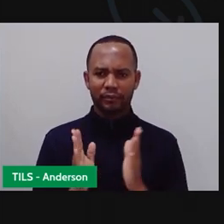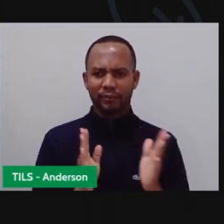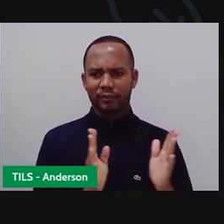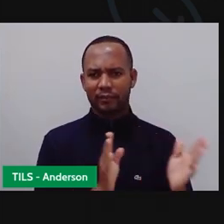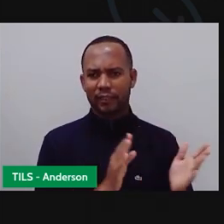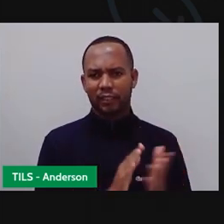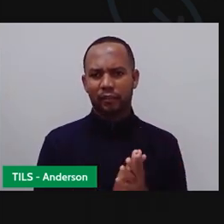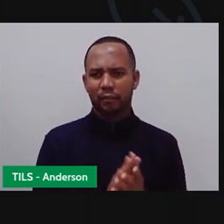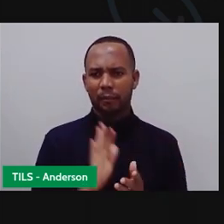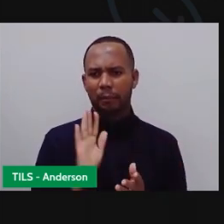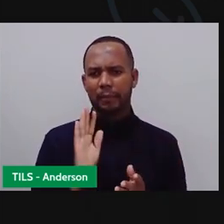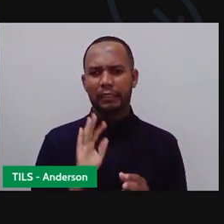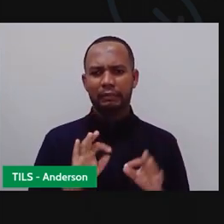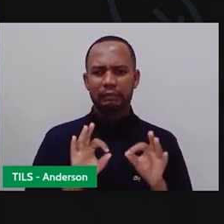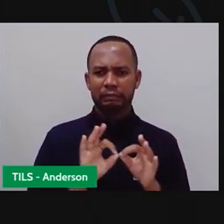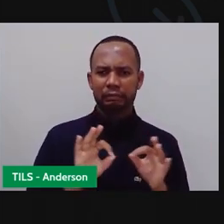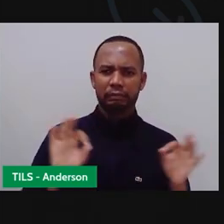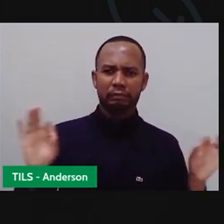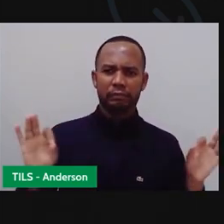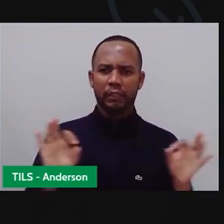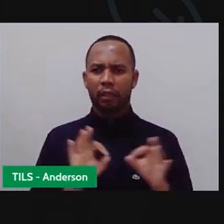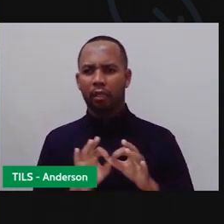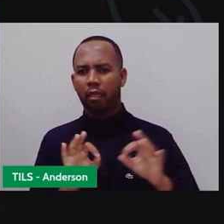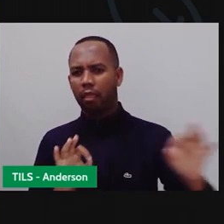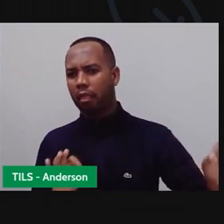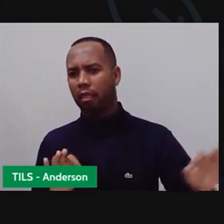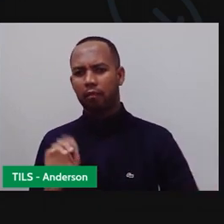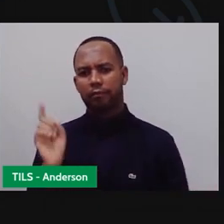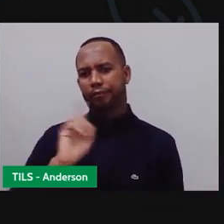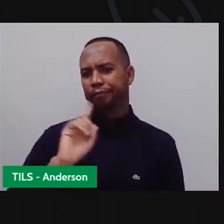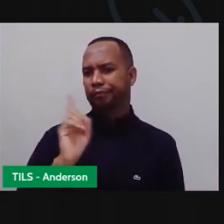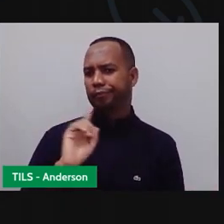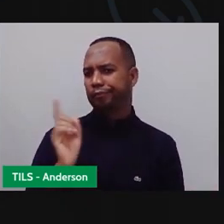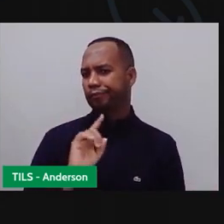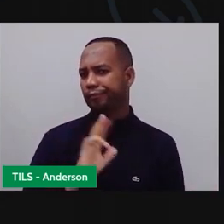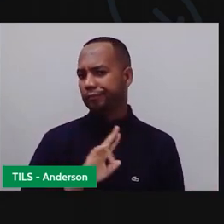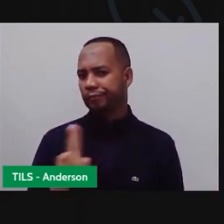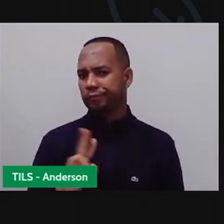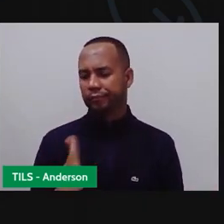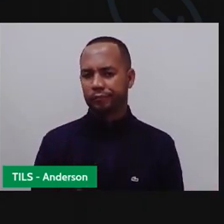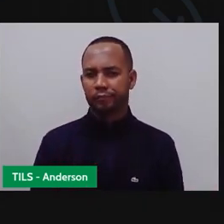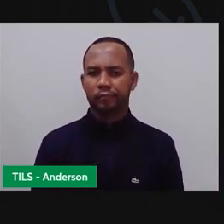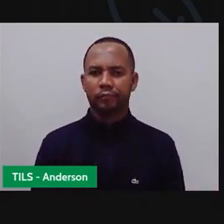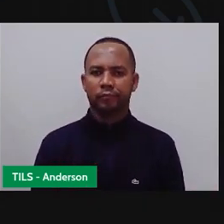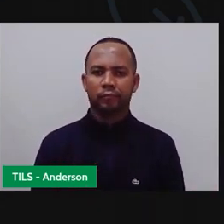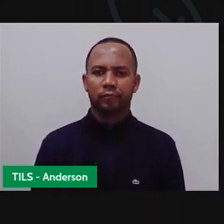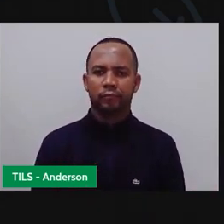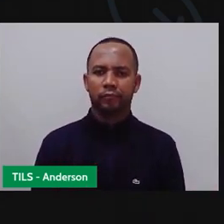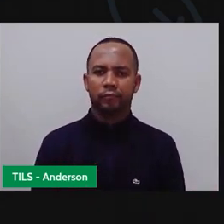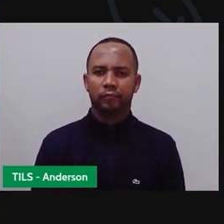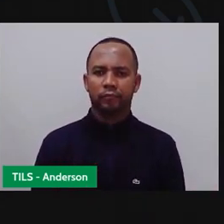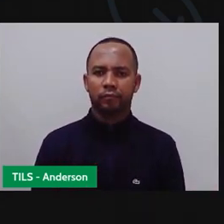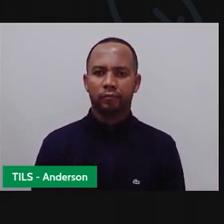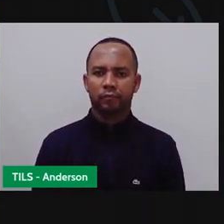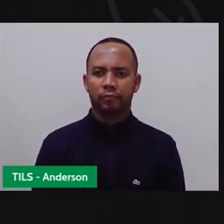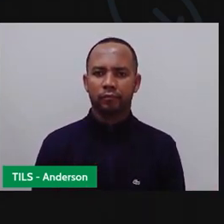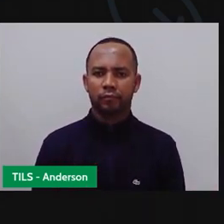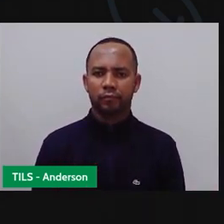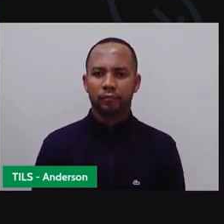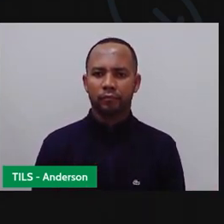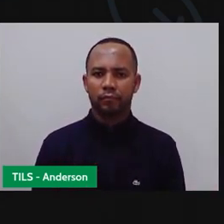qual a distância Ai meu Deus eu vou medir aqui e é para a distância da certinha a Anna a gente vai colocar Ok